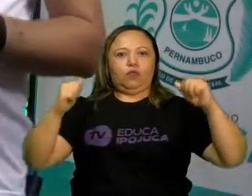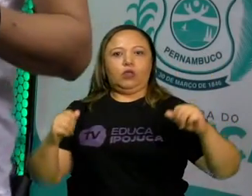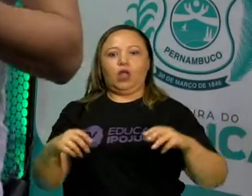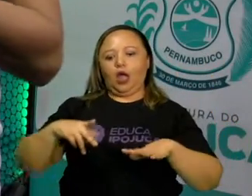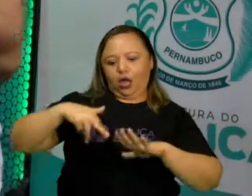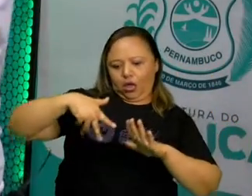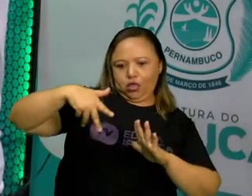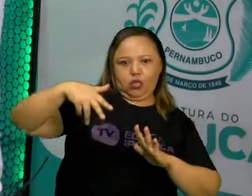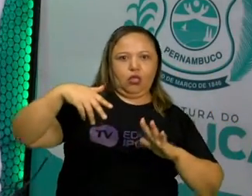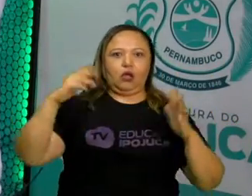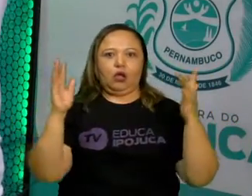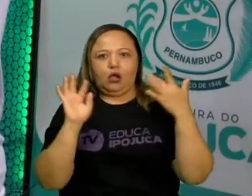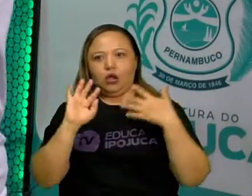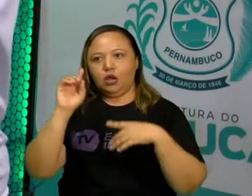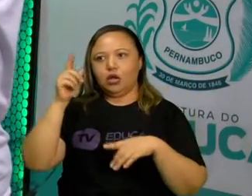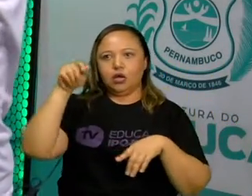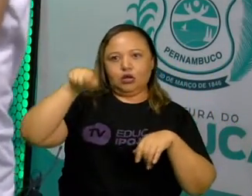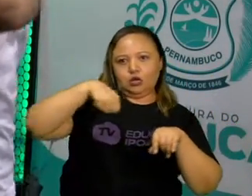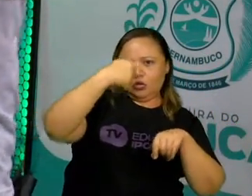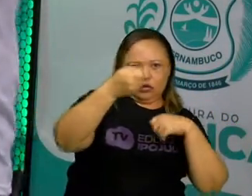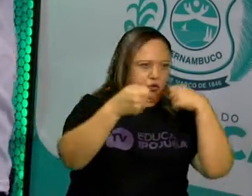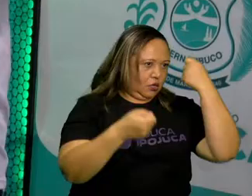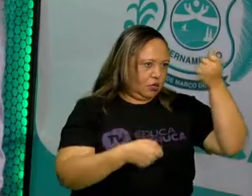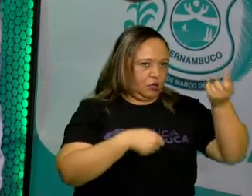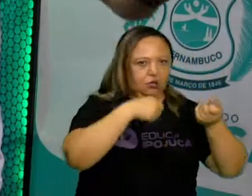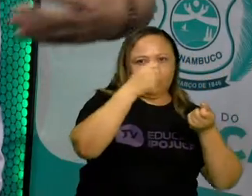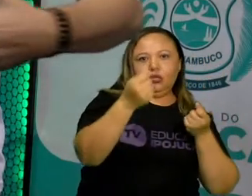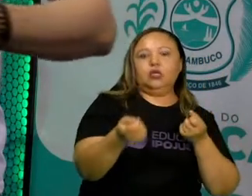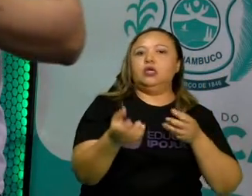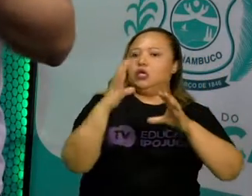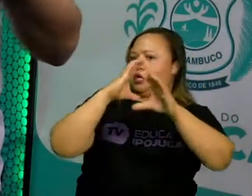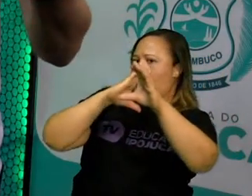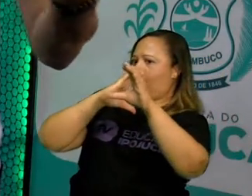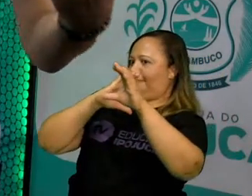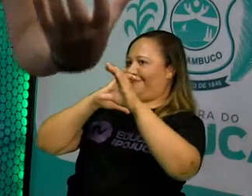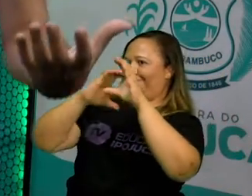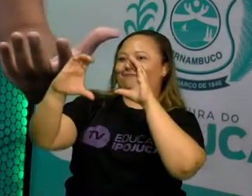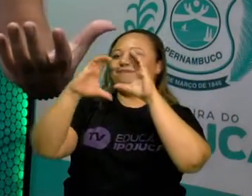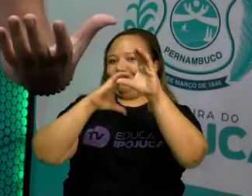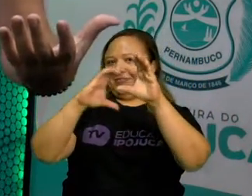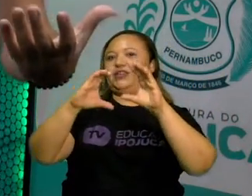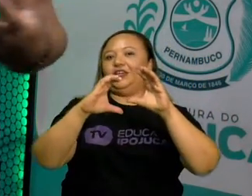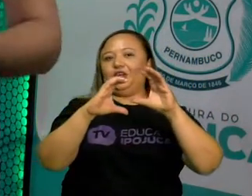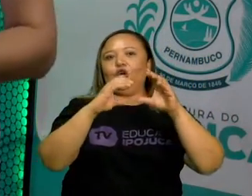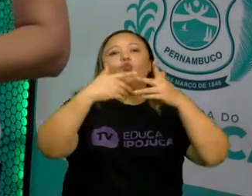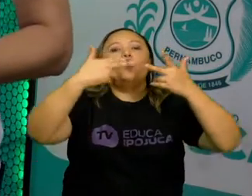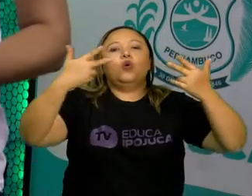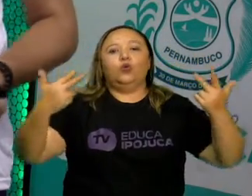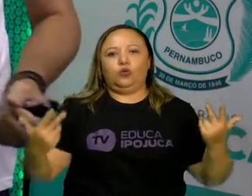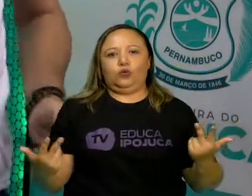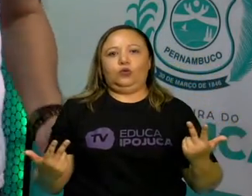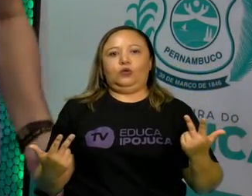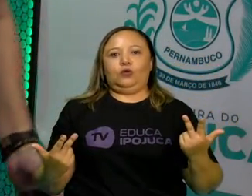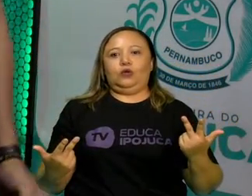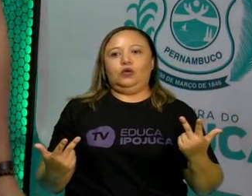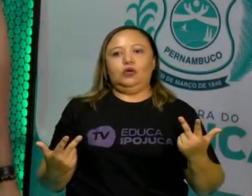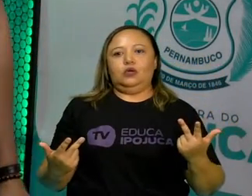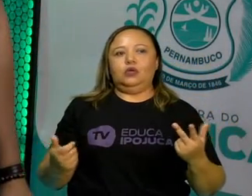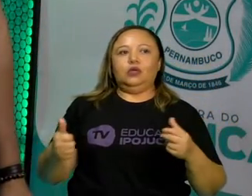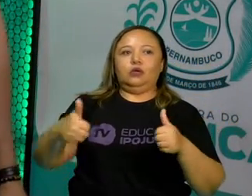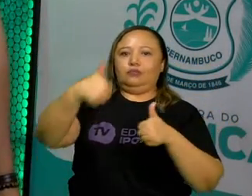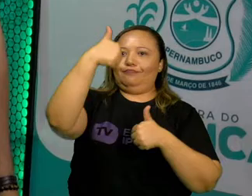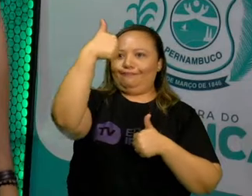né, que sinalizem algo, que comuniquem algo, que expressem algo. Então, por exemplo, quando eu faço